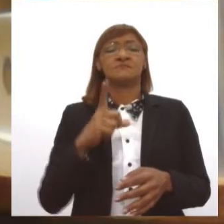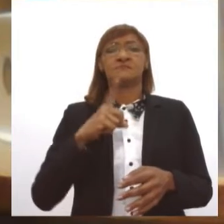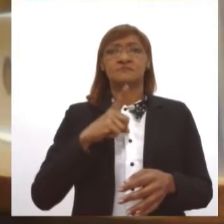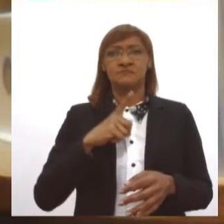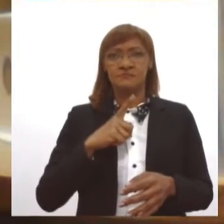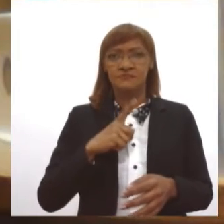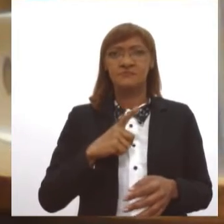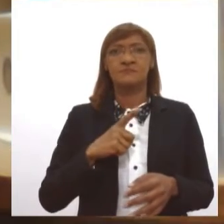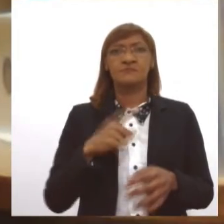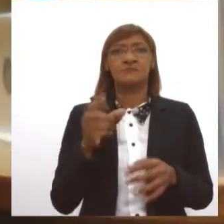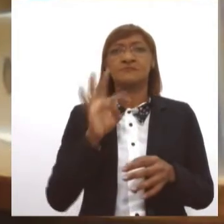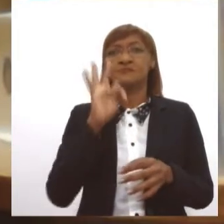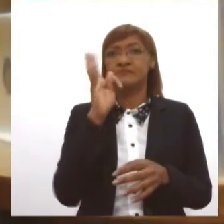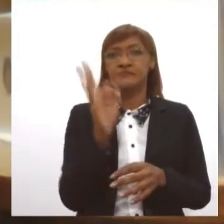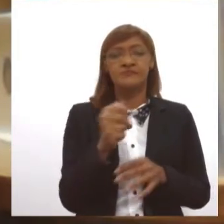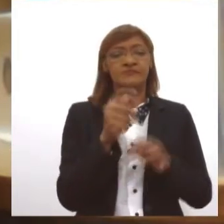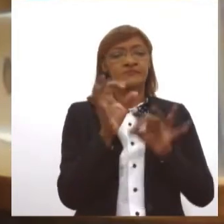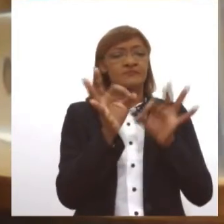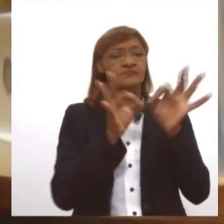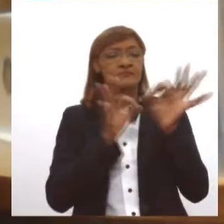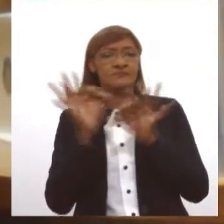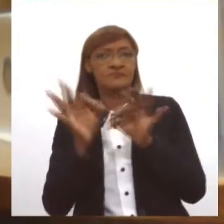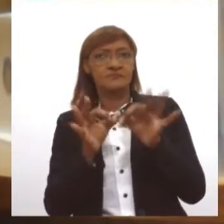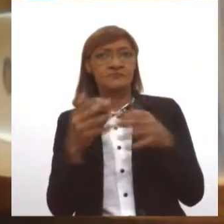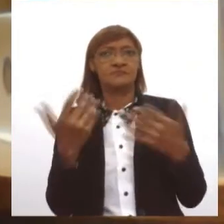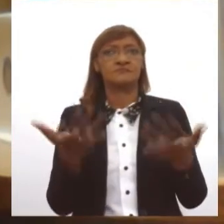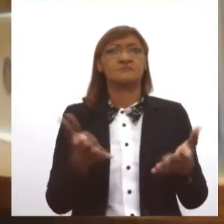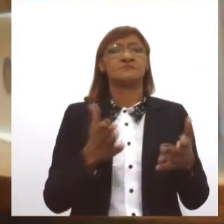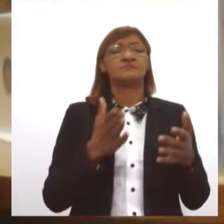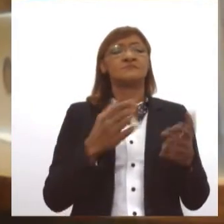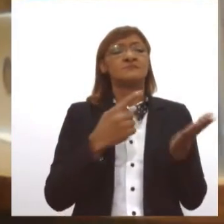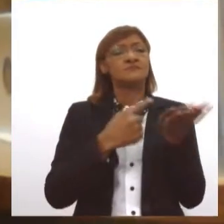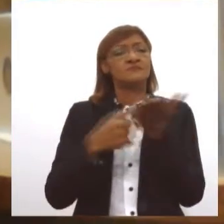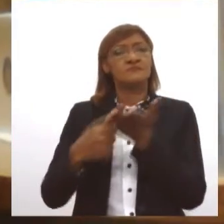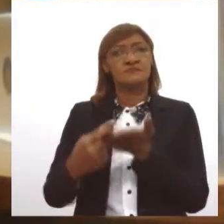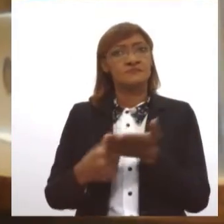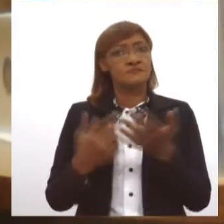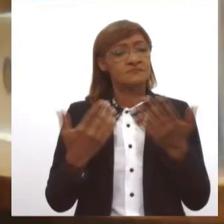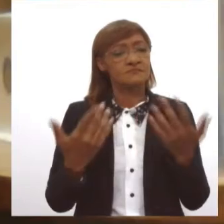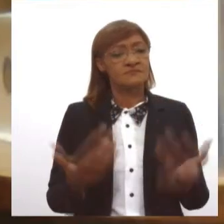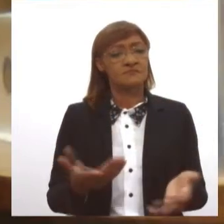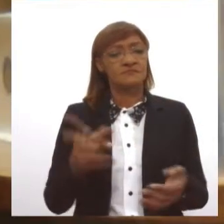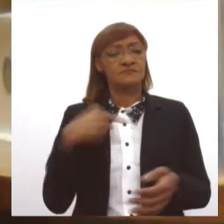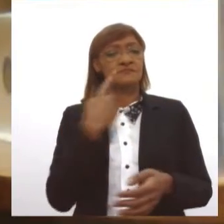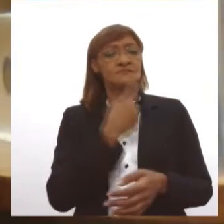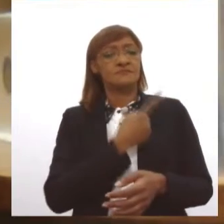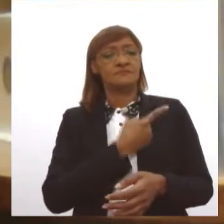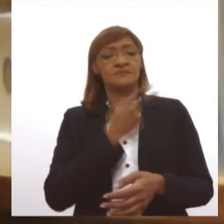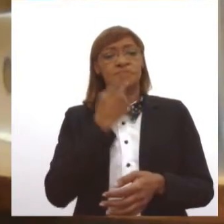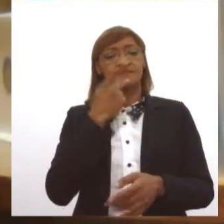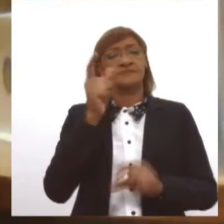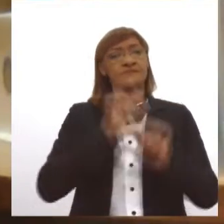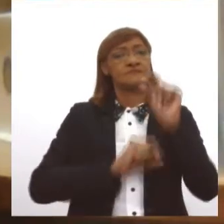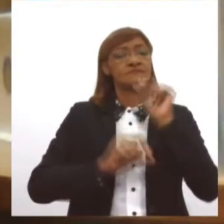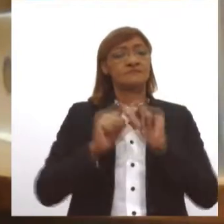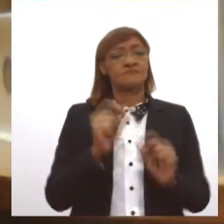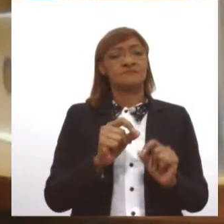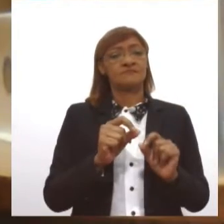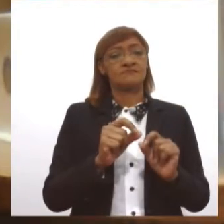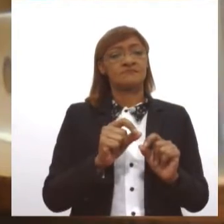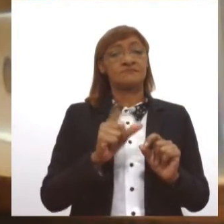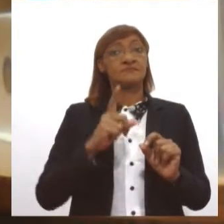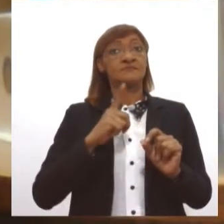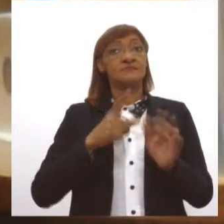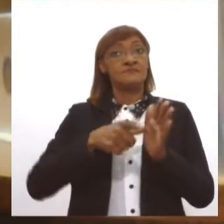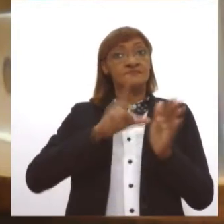né? Muito engajamento. E a gente, por exemplo, aqui, nós construímos o que a gente chamou de avaliação